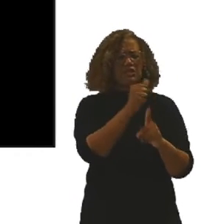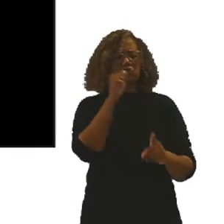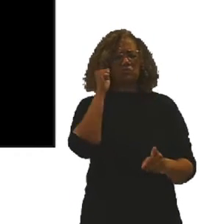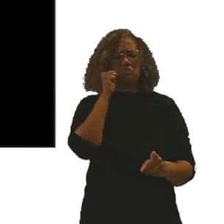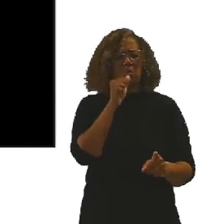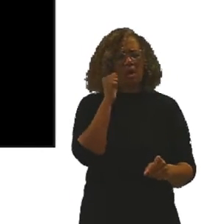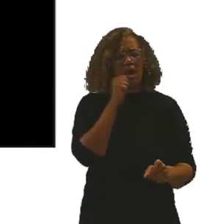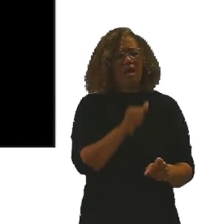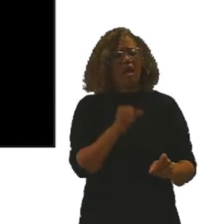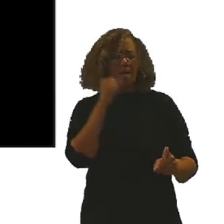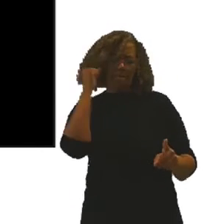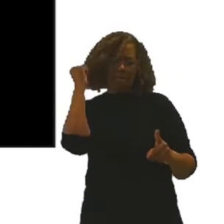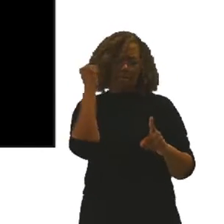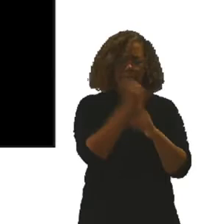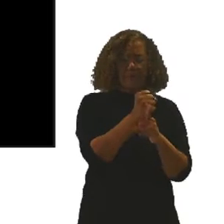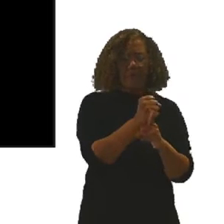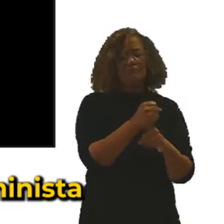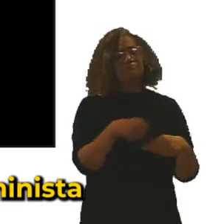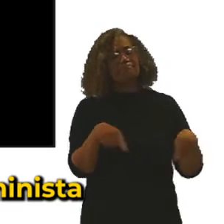efetivamente